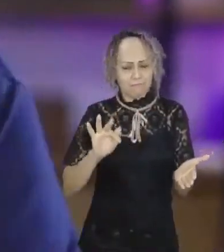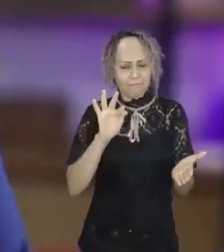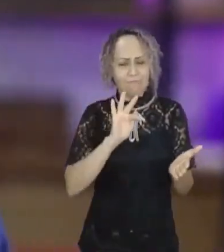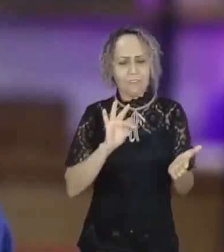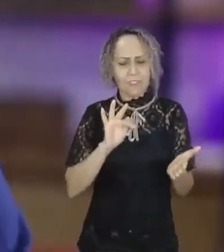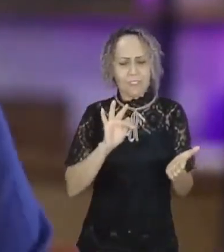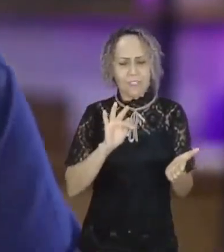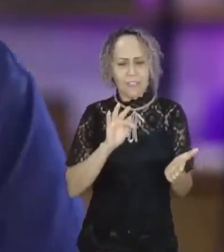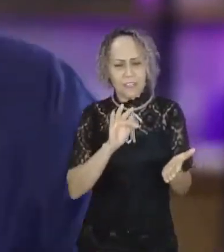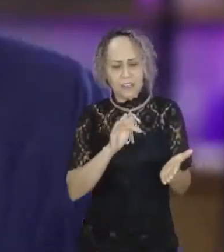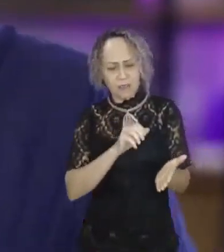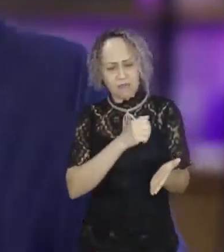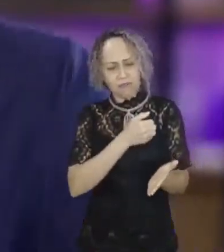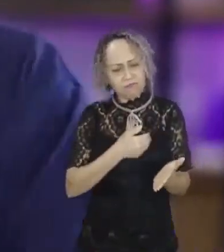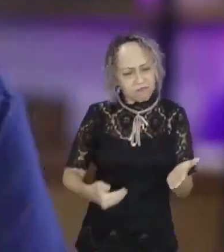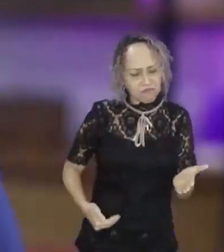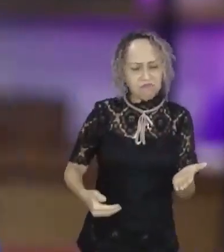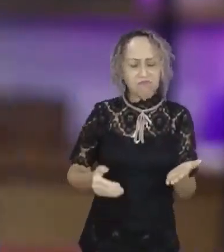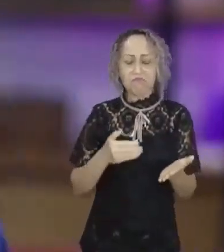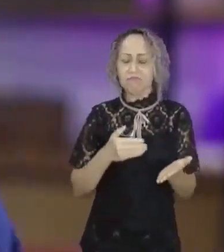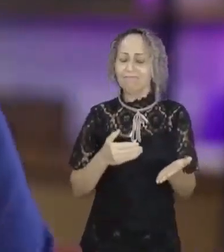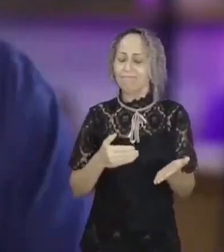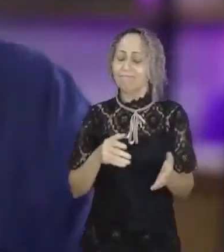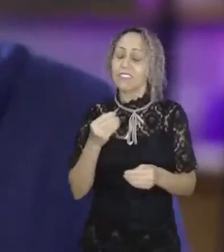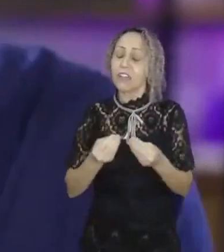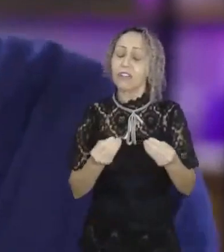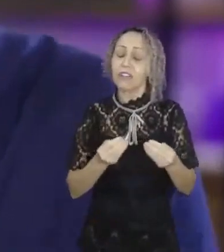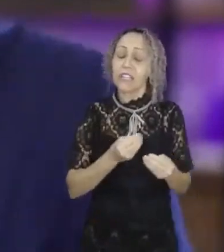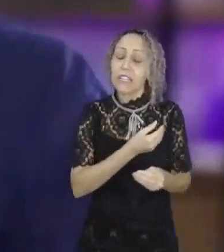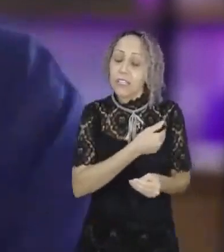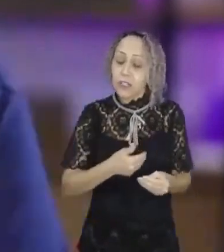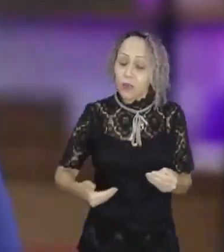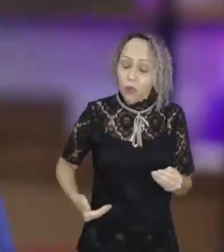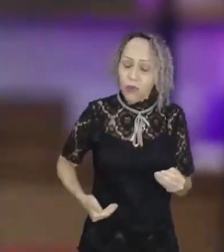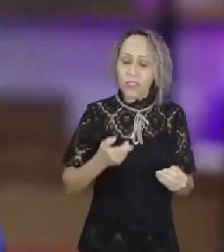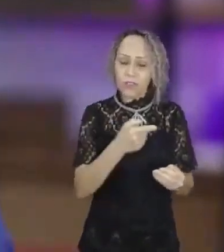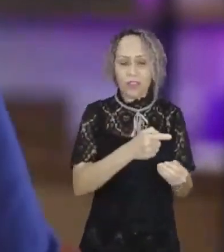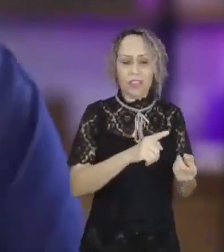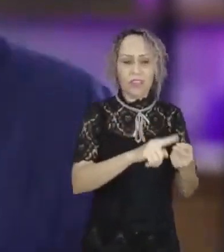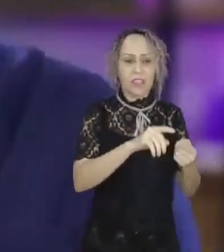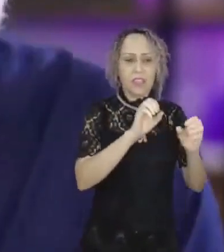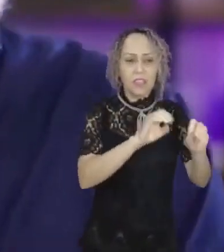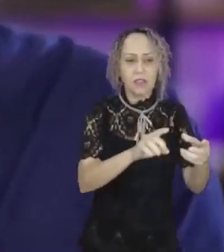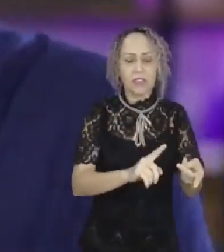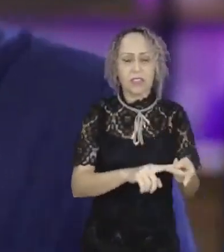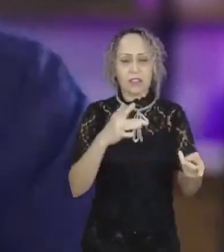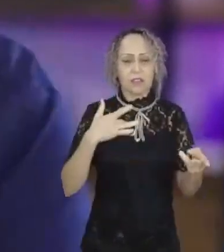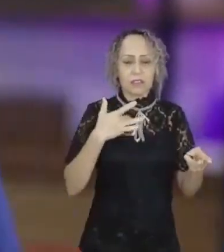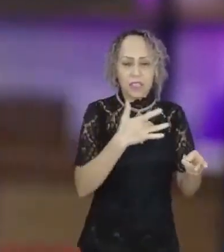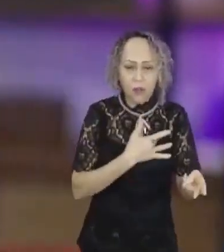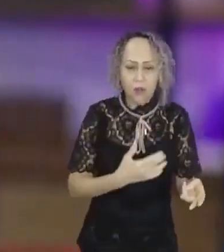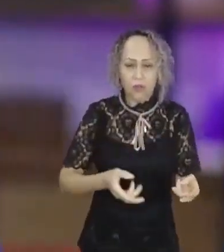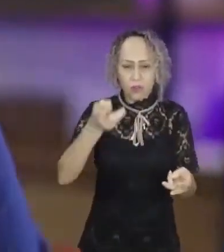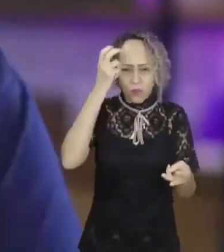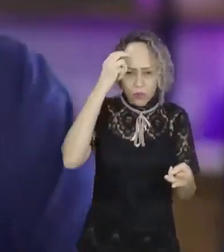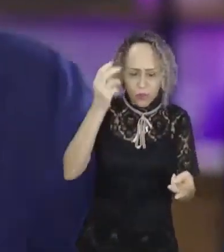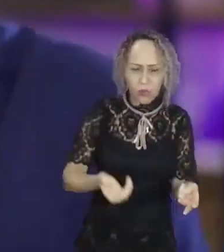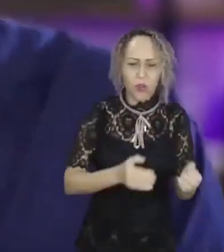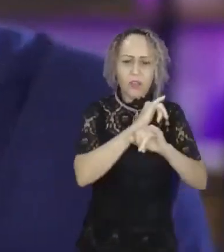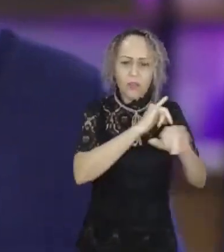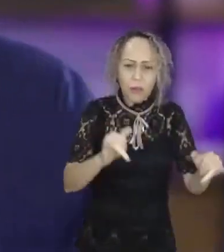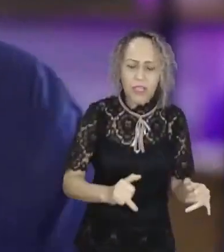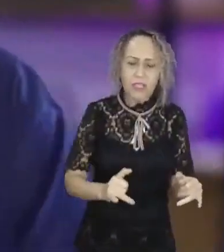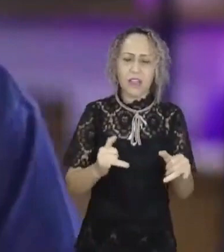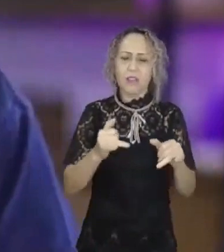social, com emprego, com educação, com saúde, com saneamento, com cultura, com área de lazer, com asfalto,